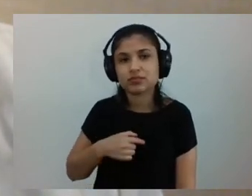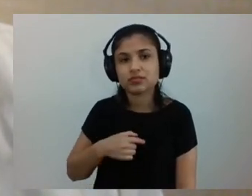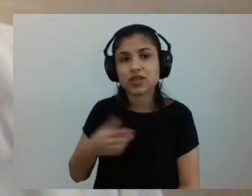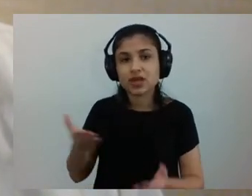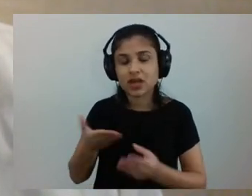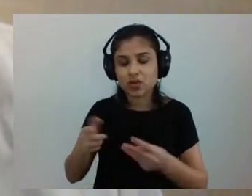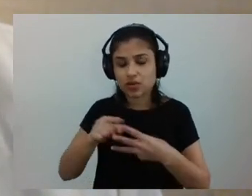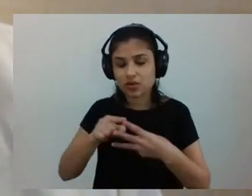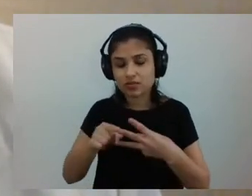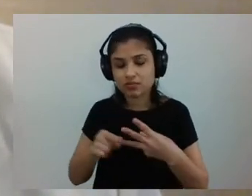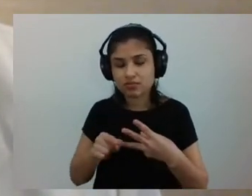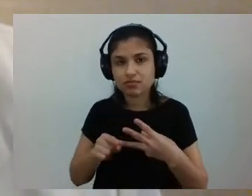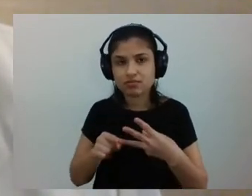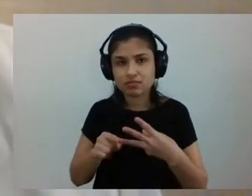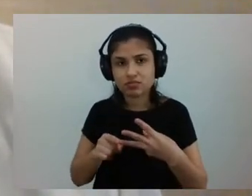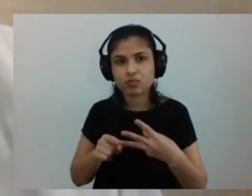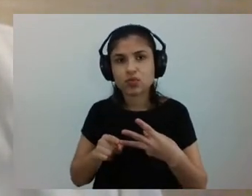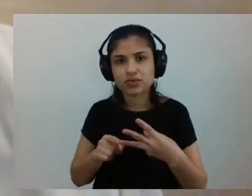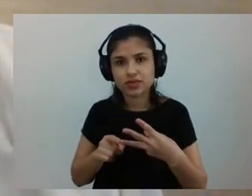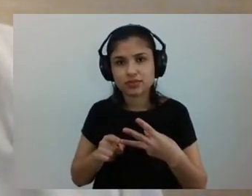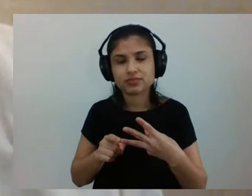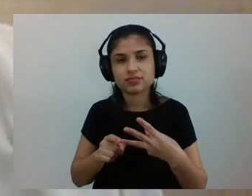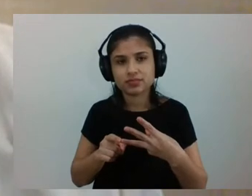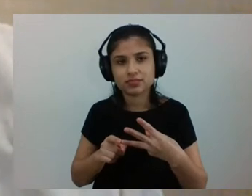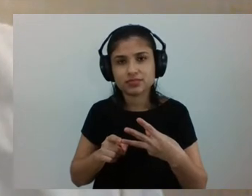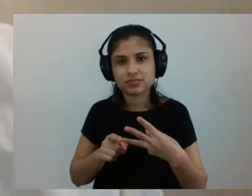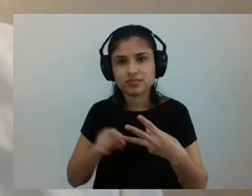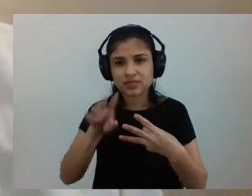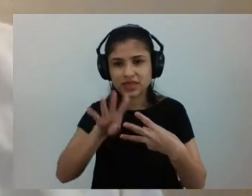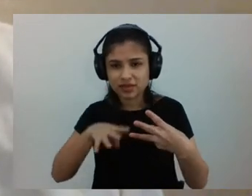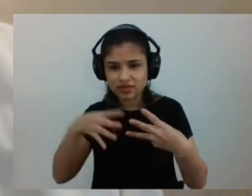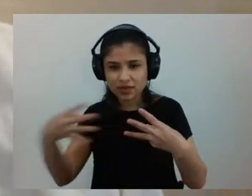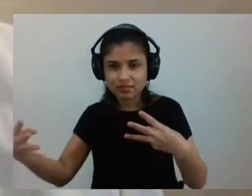da tabela, a terceira participação, certo?